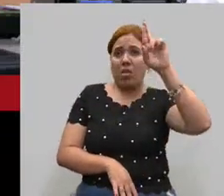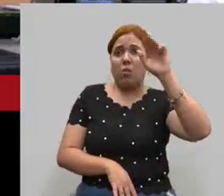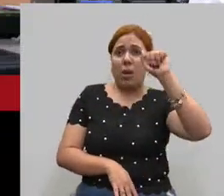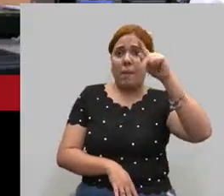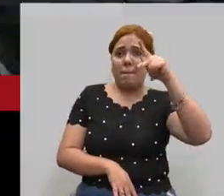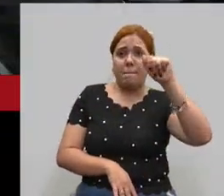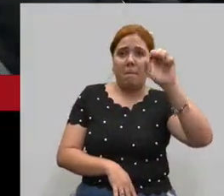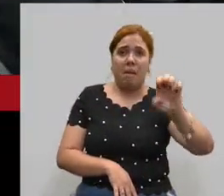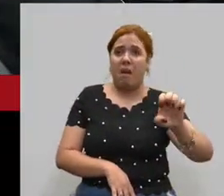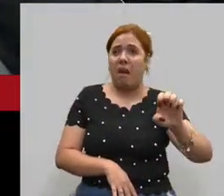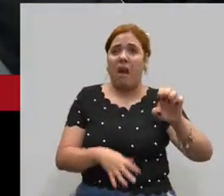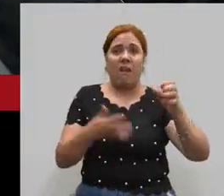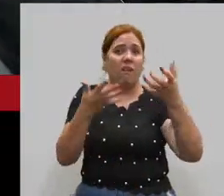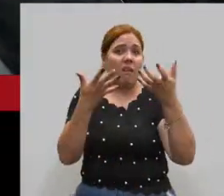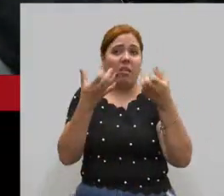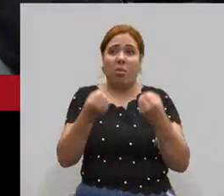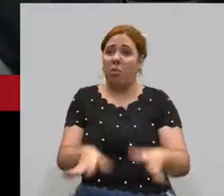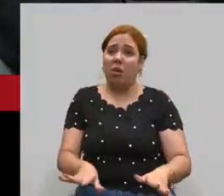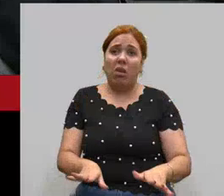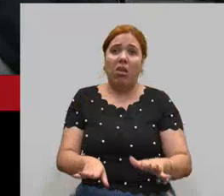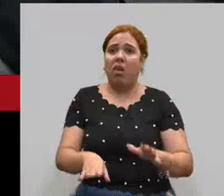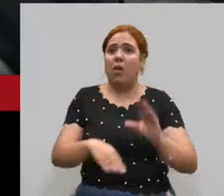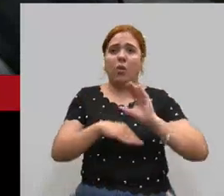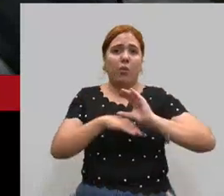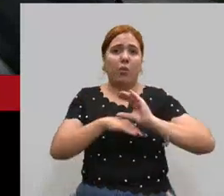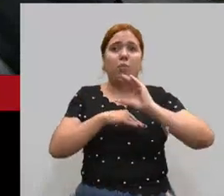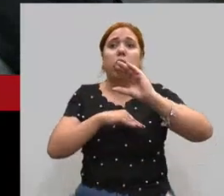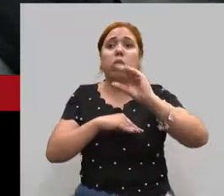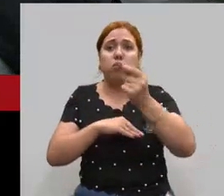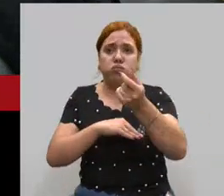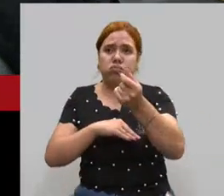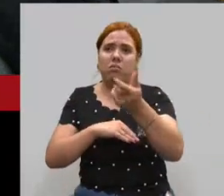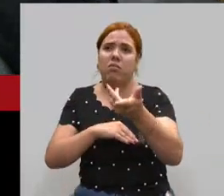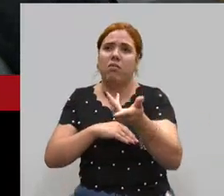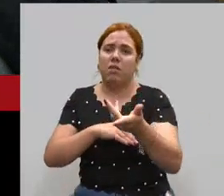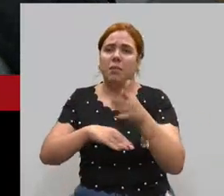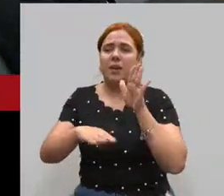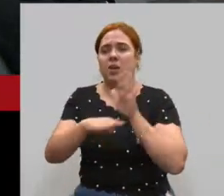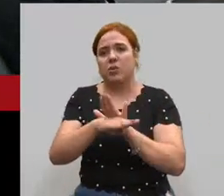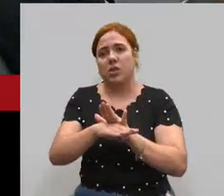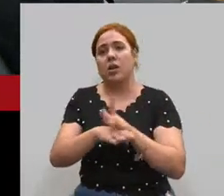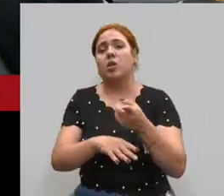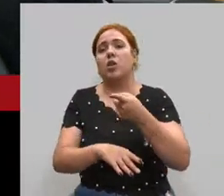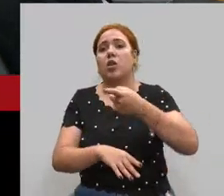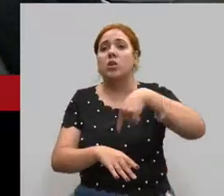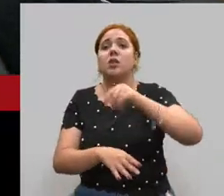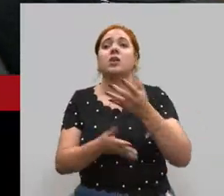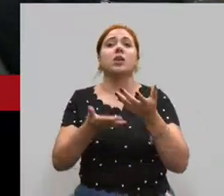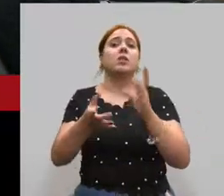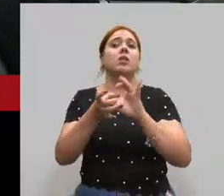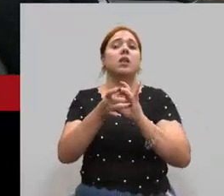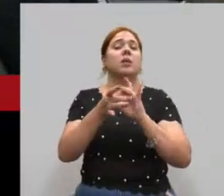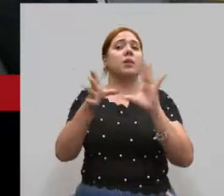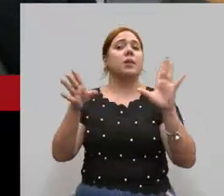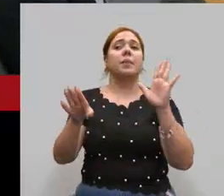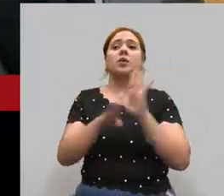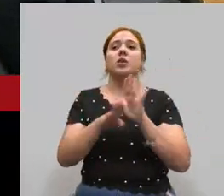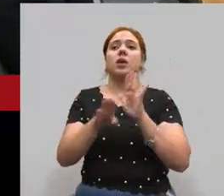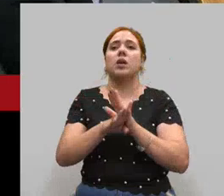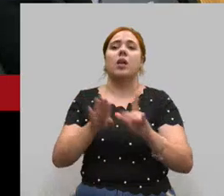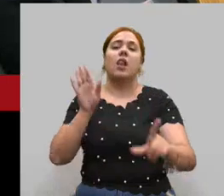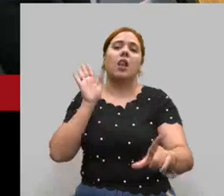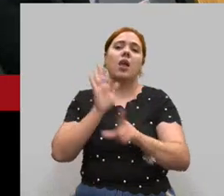aceita passar o recurso então nós temos que ter essa liberdade de destinação na lei de na LDO lei de